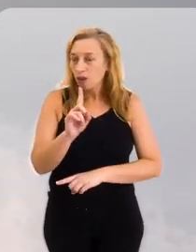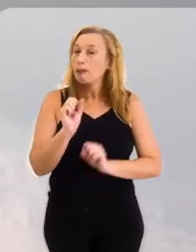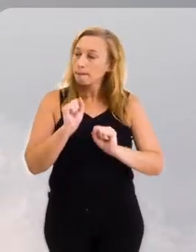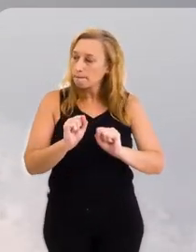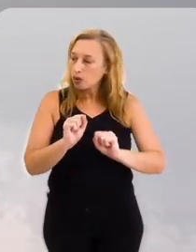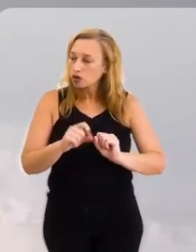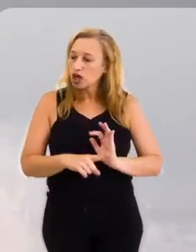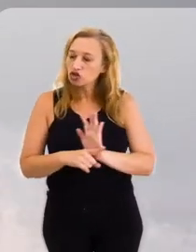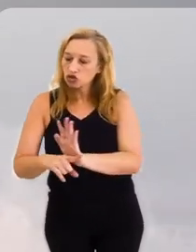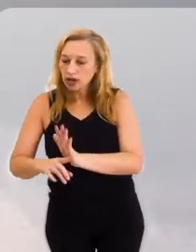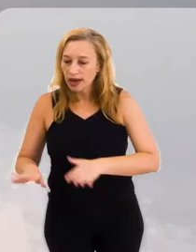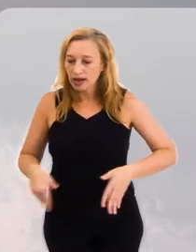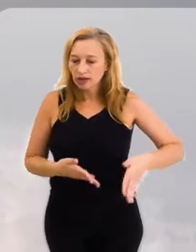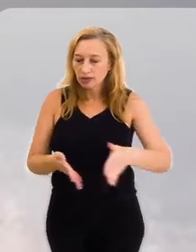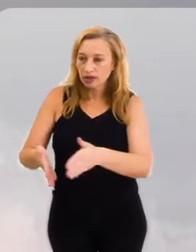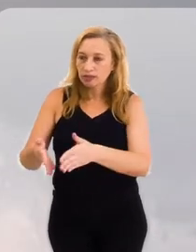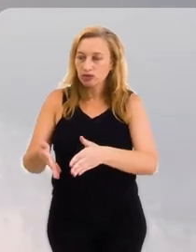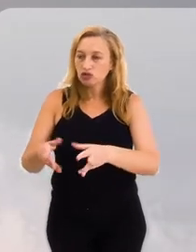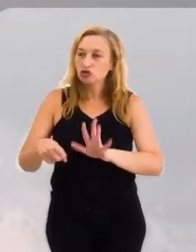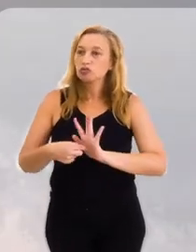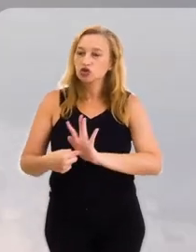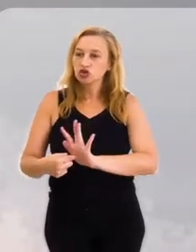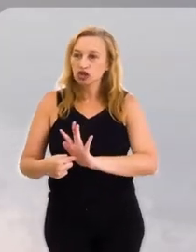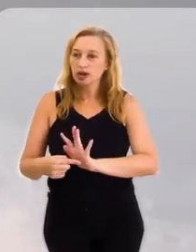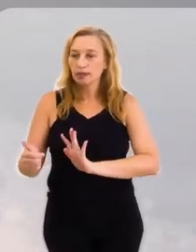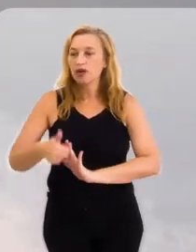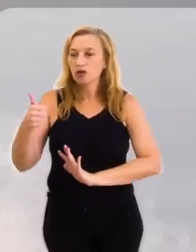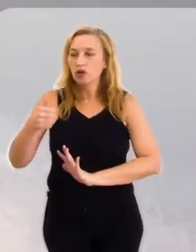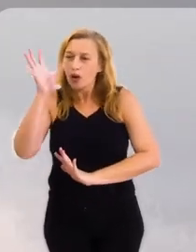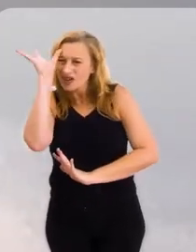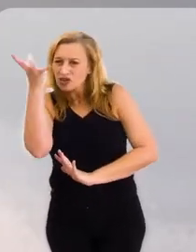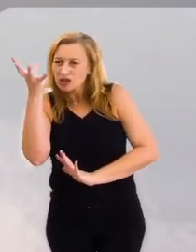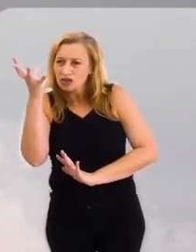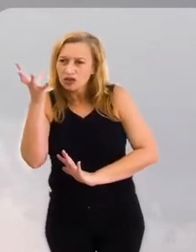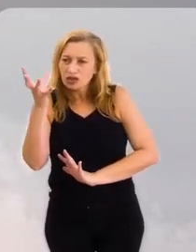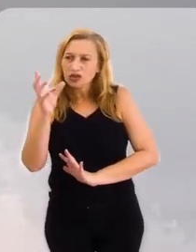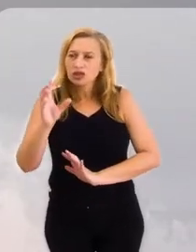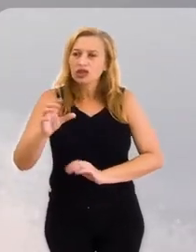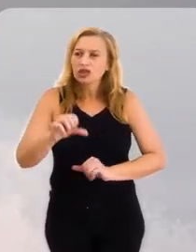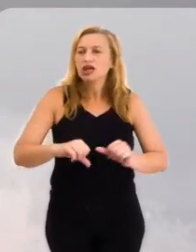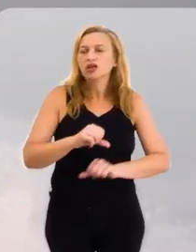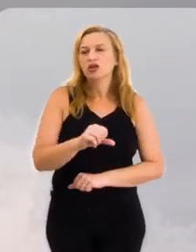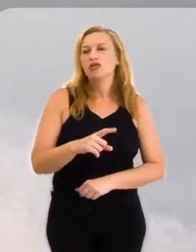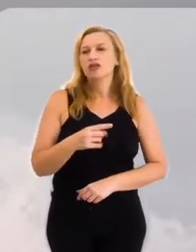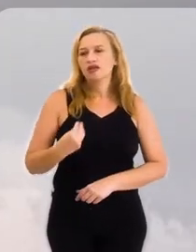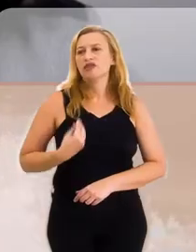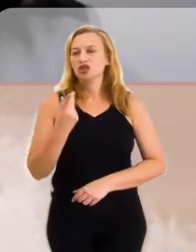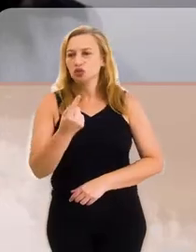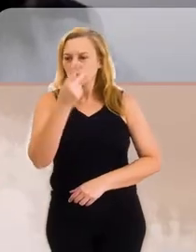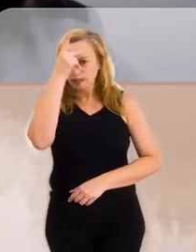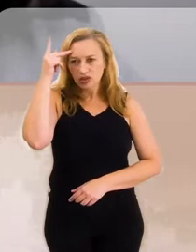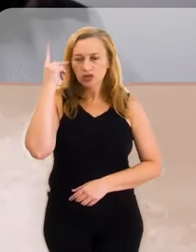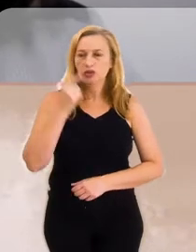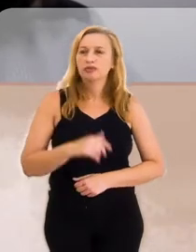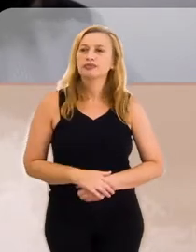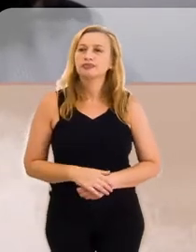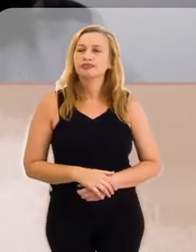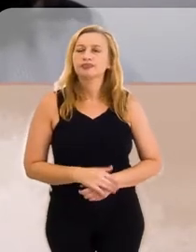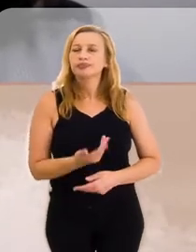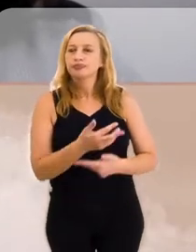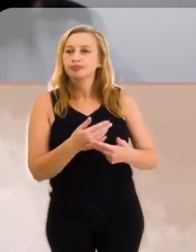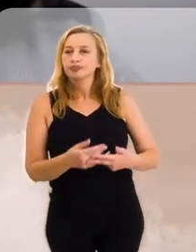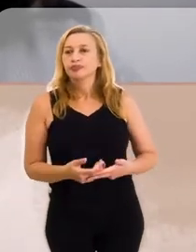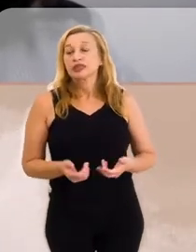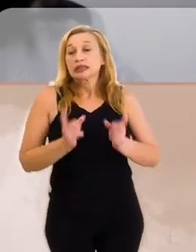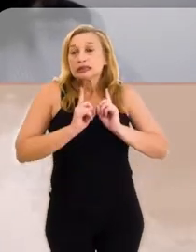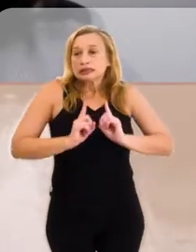ela pode sim iluminar possibilidades que podem apontar soluções queria nova e a vida de alguém tem um novo fôlego